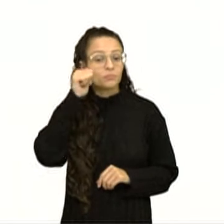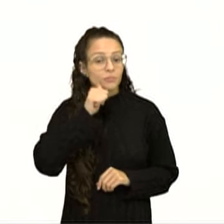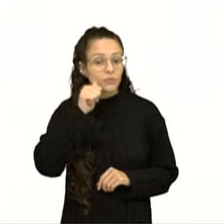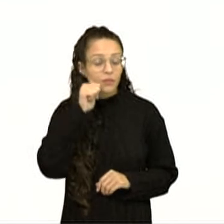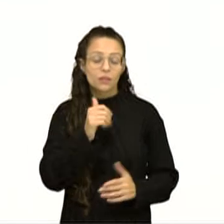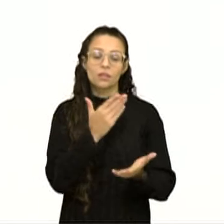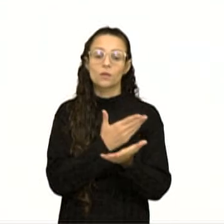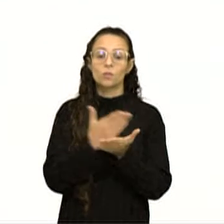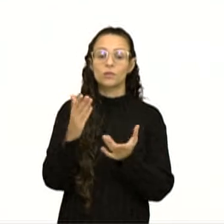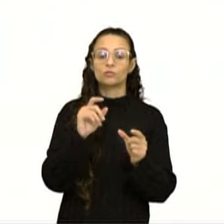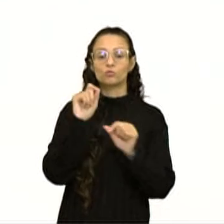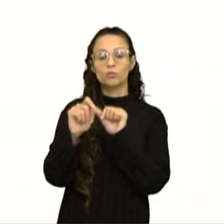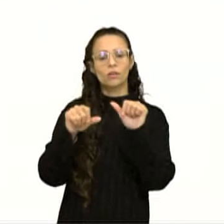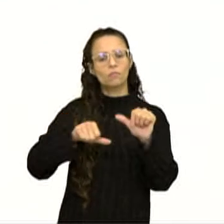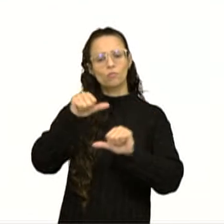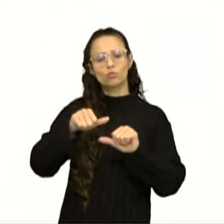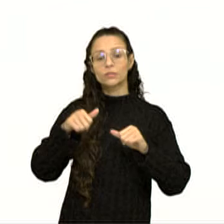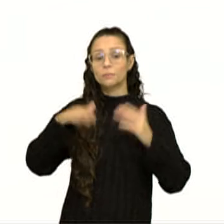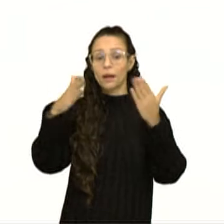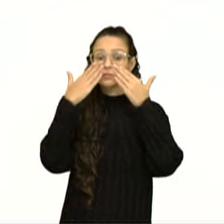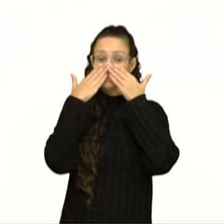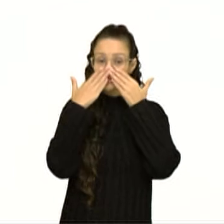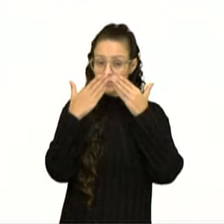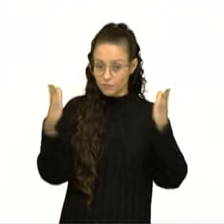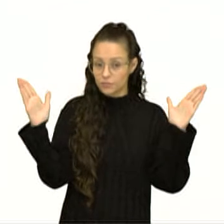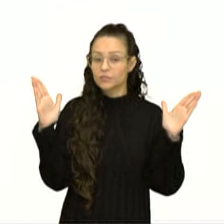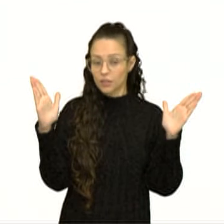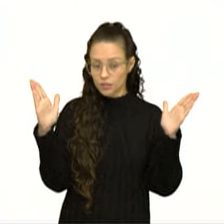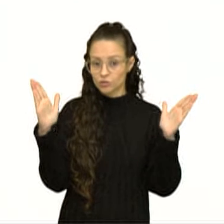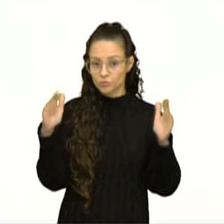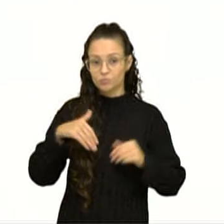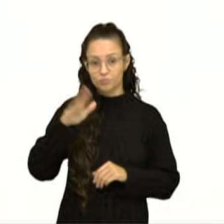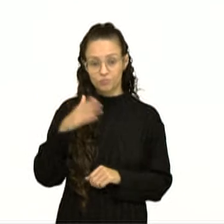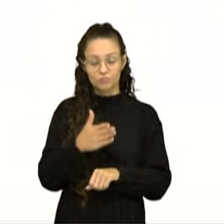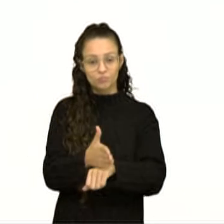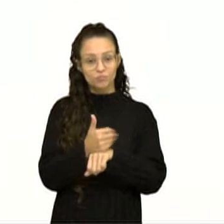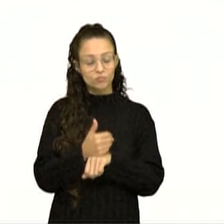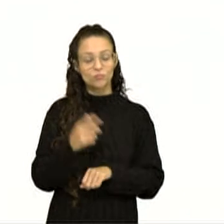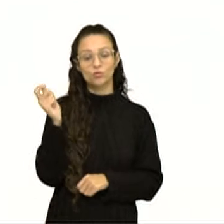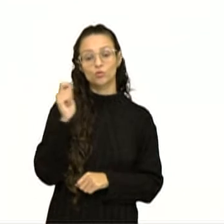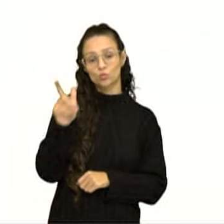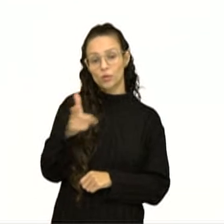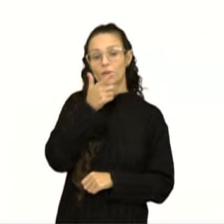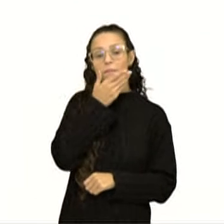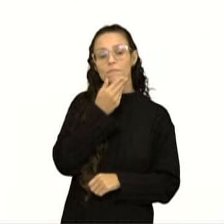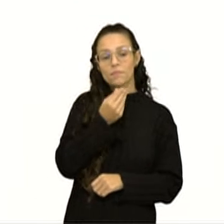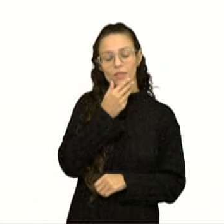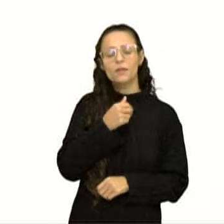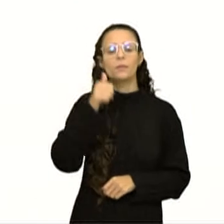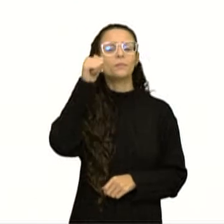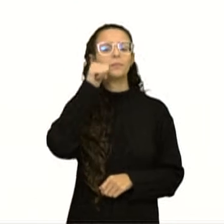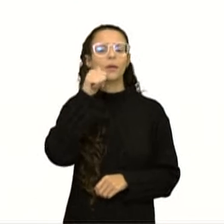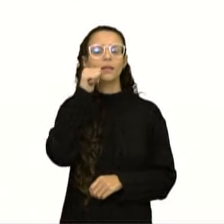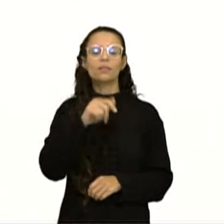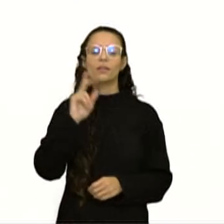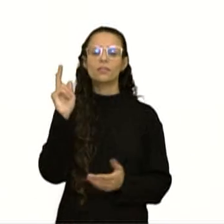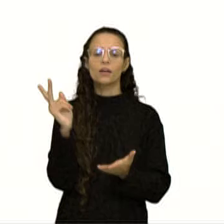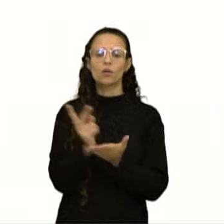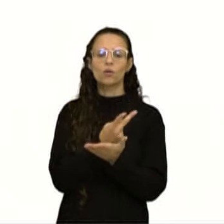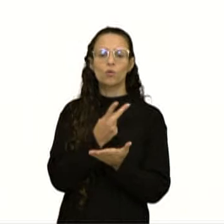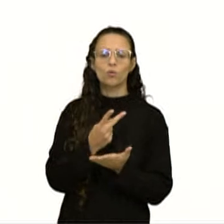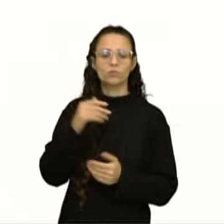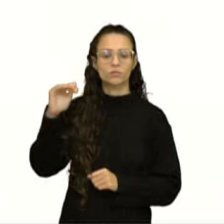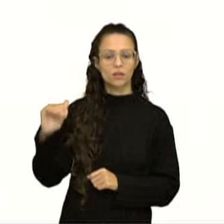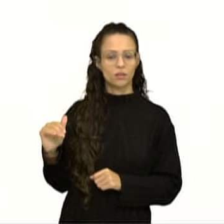meninas, as mudanças são mais evidentes, geralmente, mais cedo do que nos meninos. Então, as meninas costumam crescer